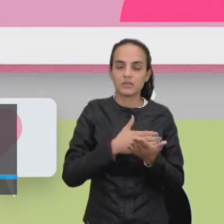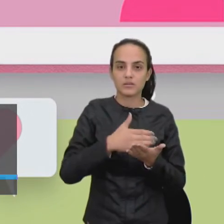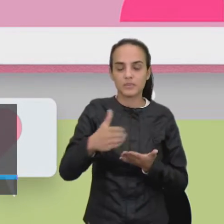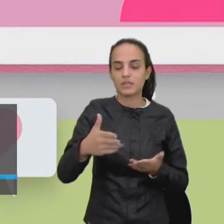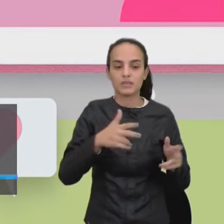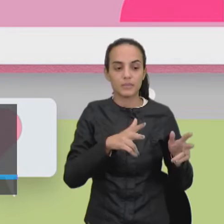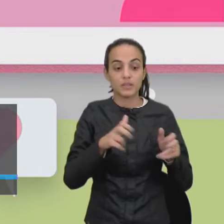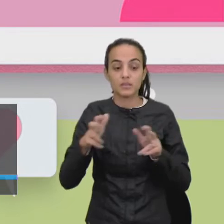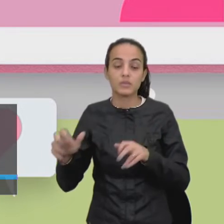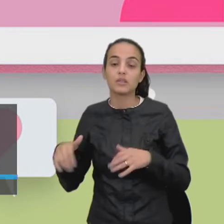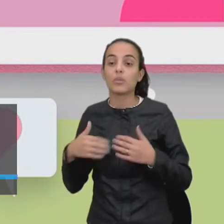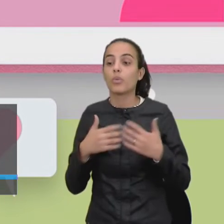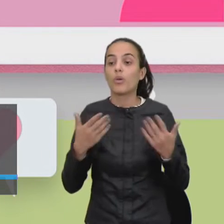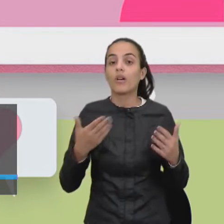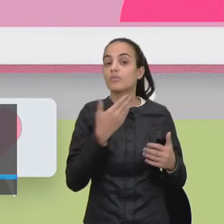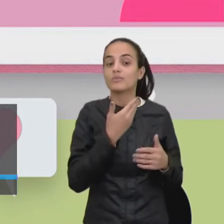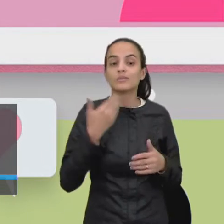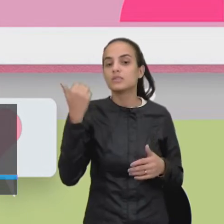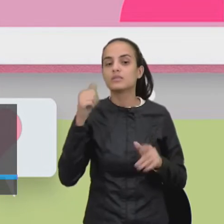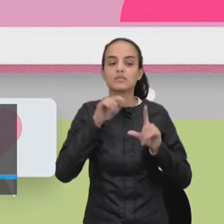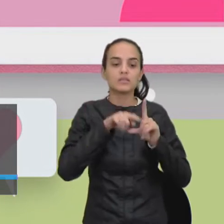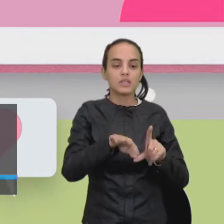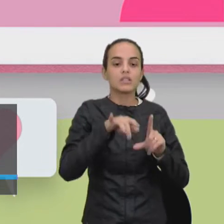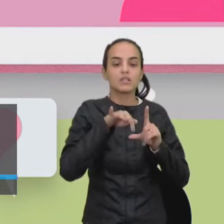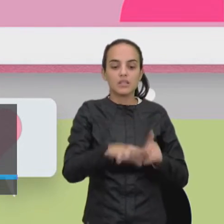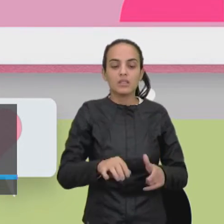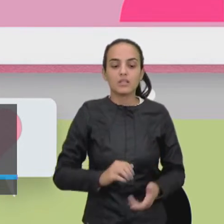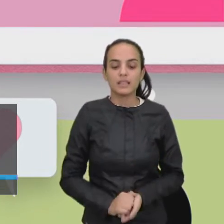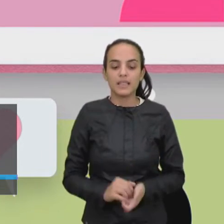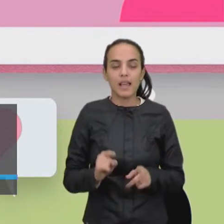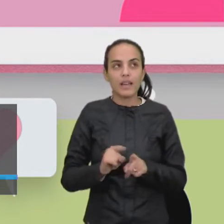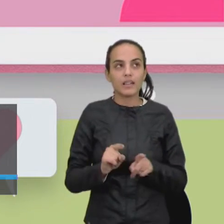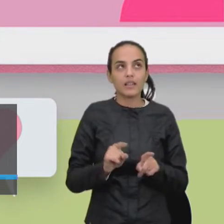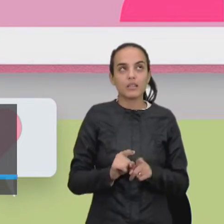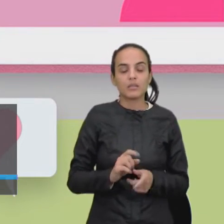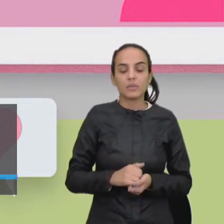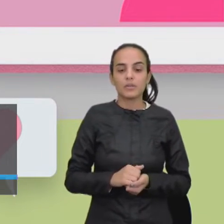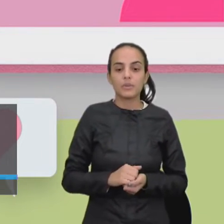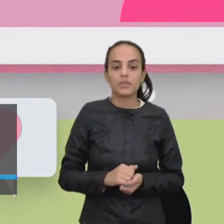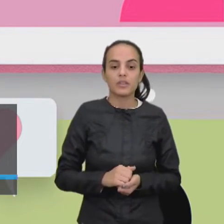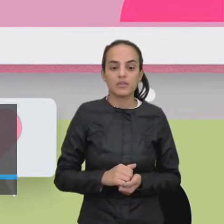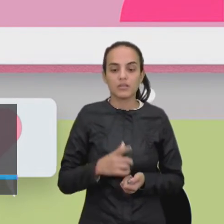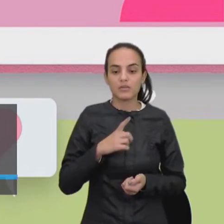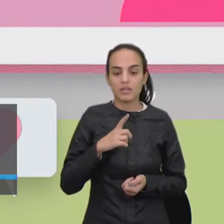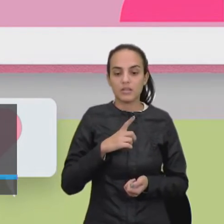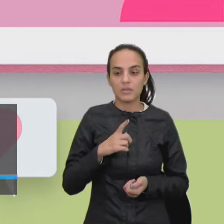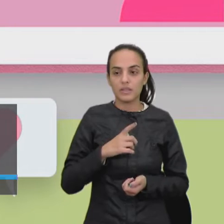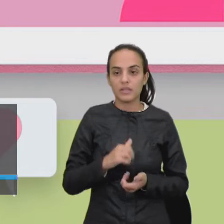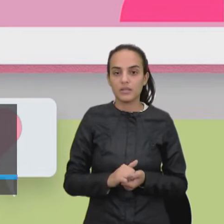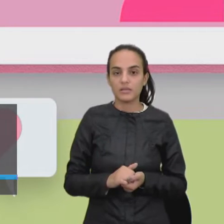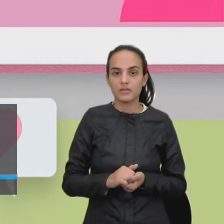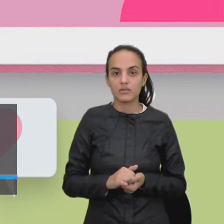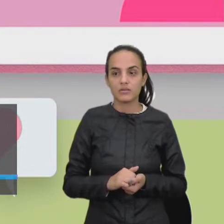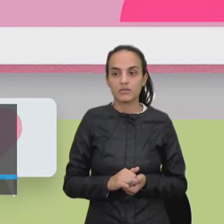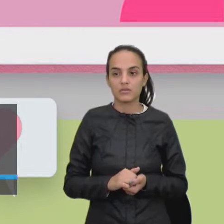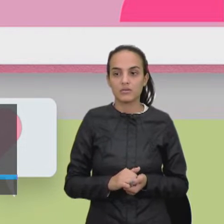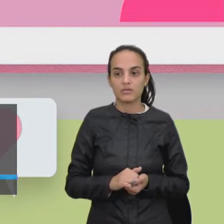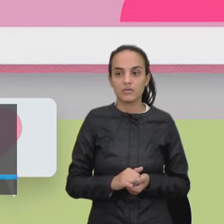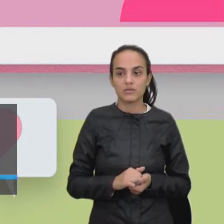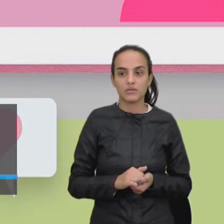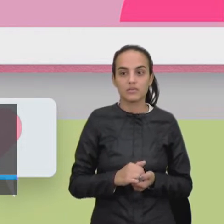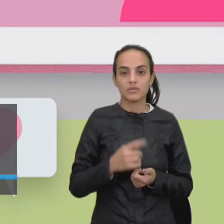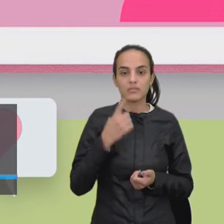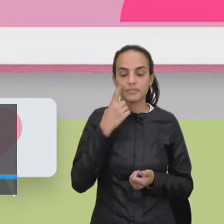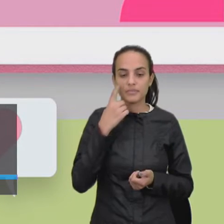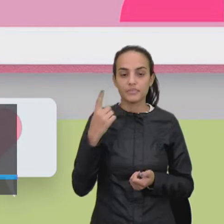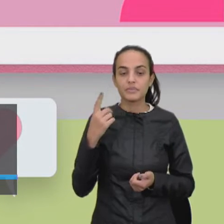perceber qual seria o melhor influenciador para estar dentro do nosso processo de criação aqui na comunicação e criação